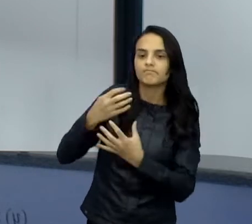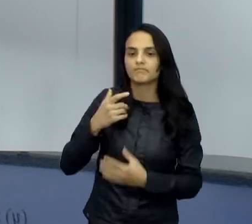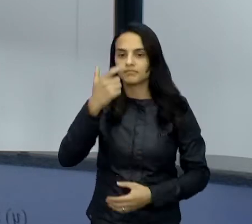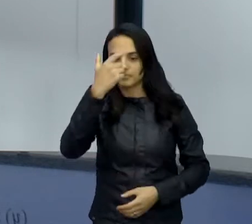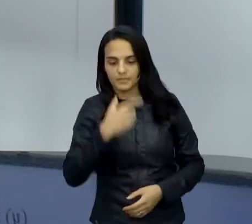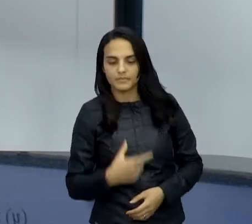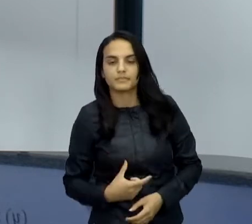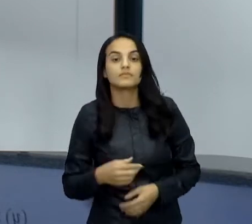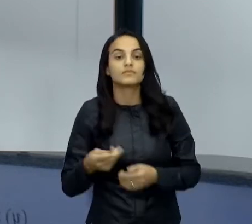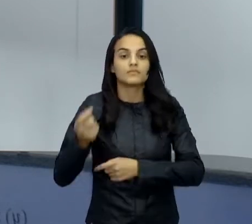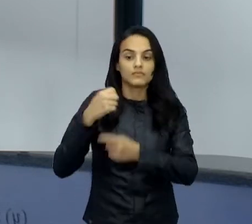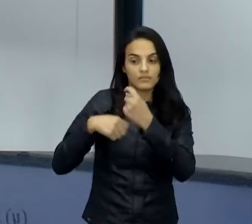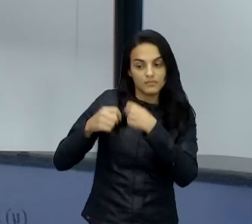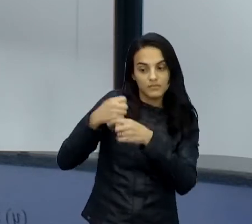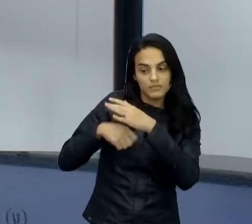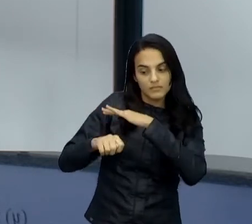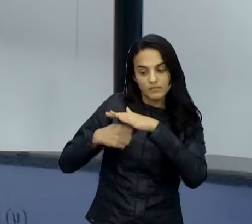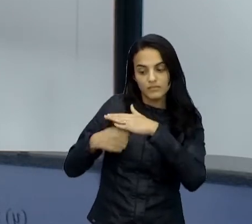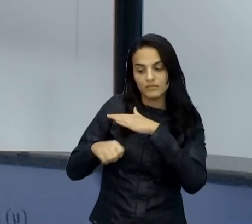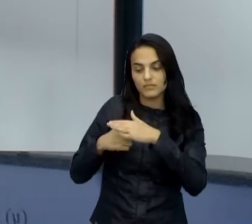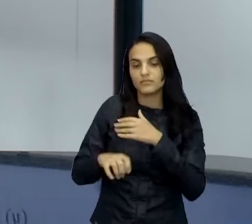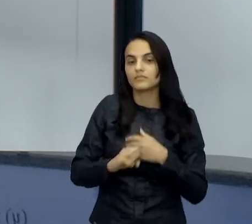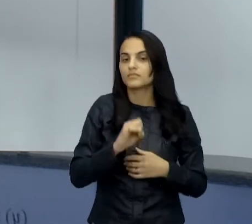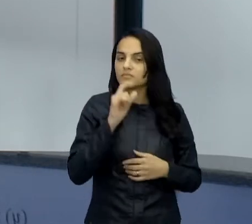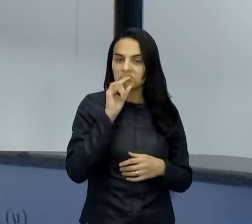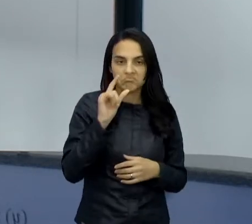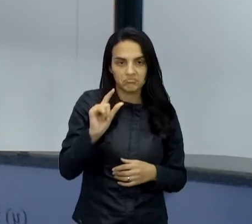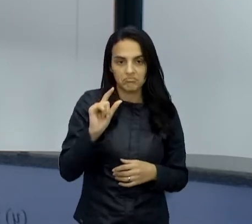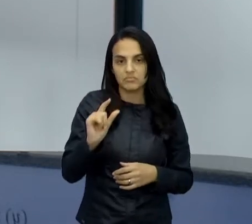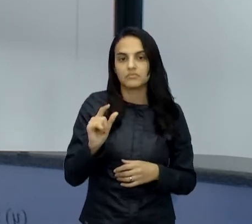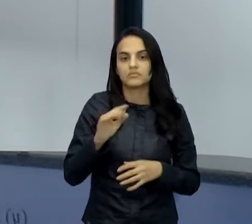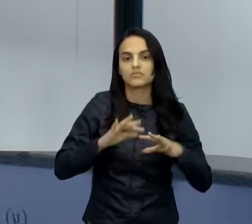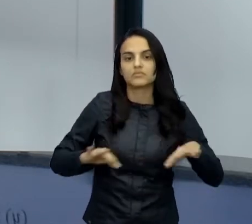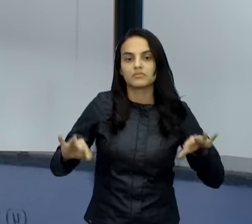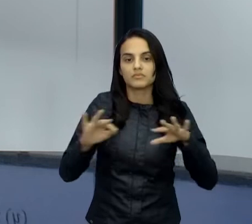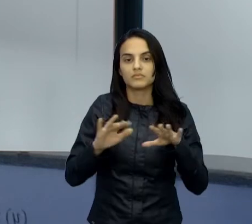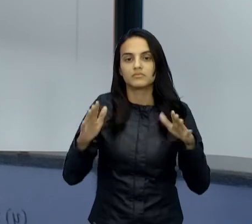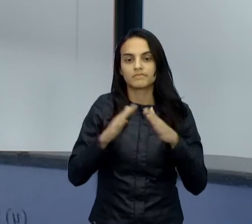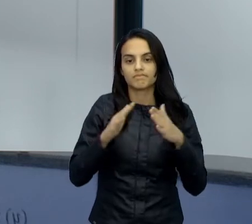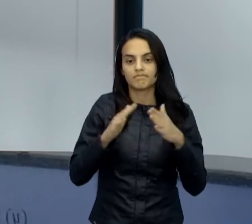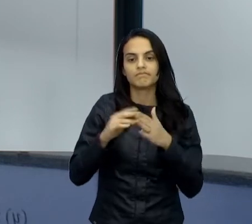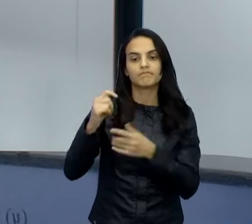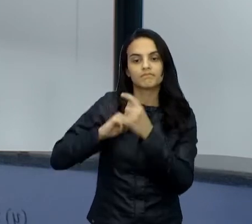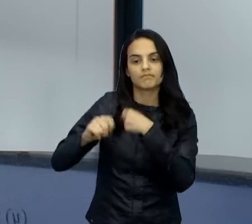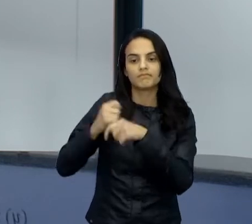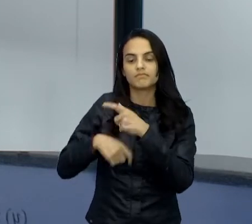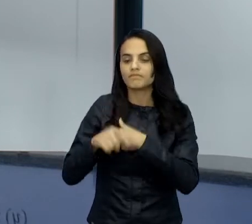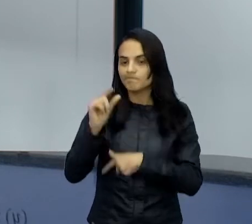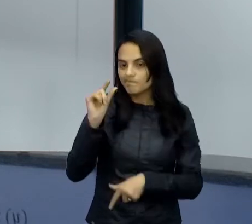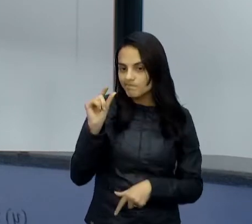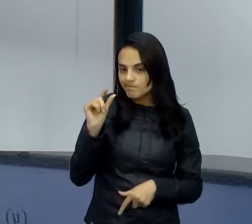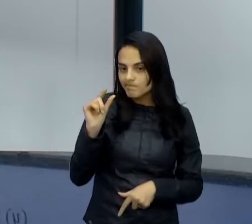e passar a economizar, mesmo que minimamente, se todas as casas conseguirem fazer essa economia,